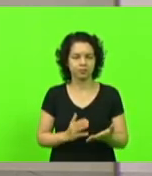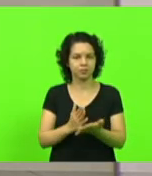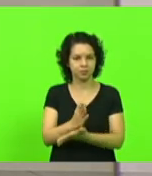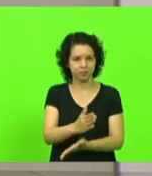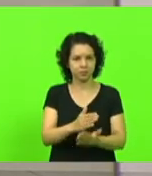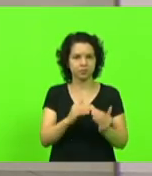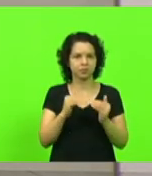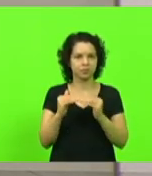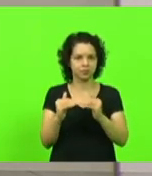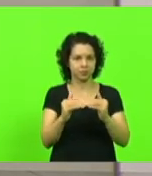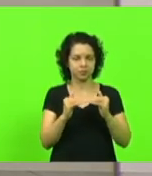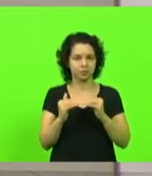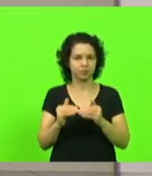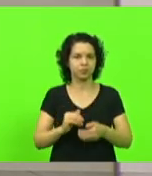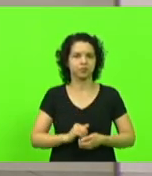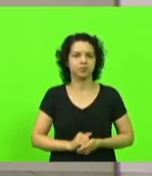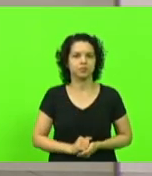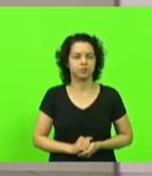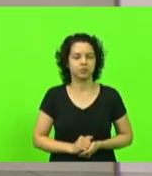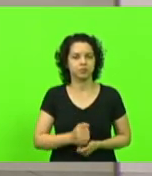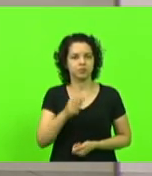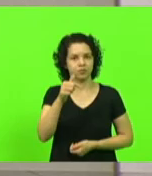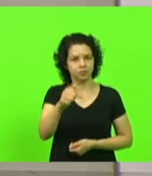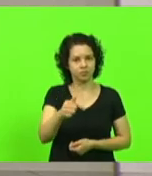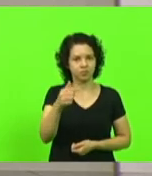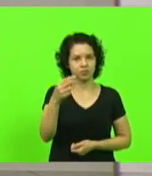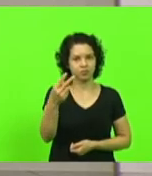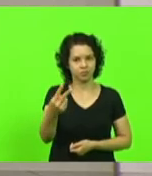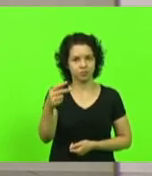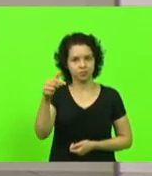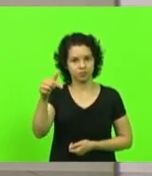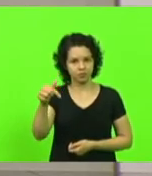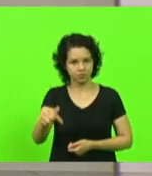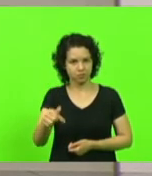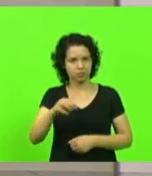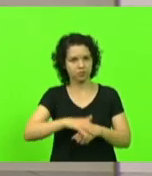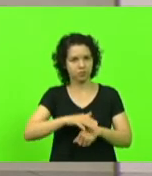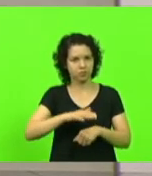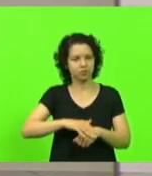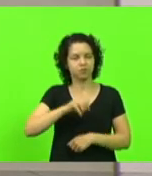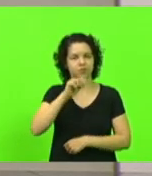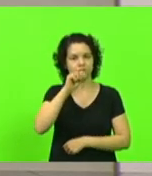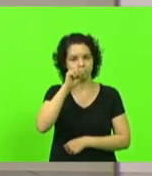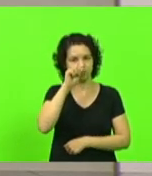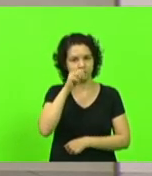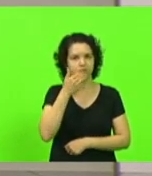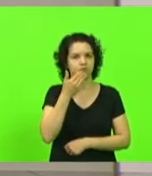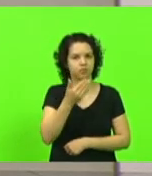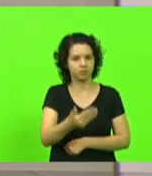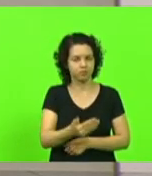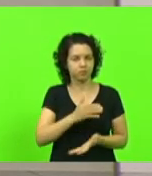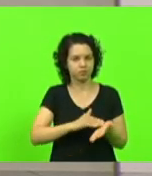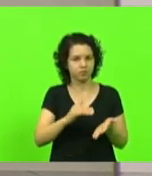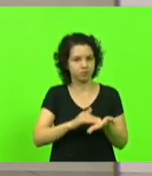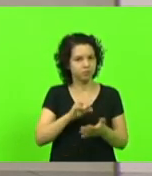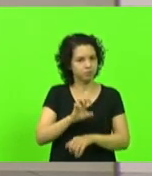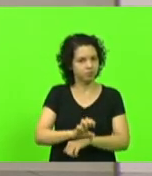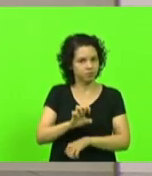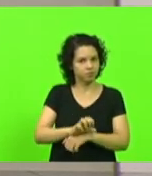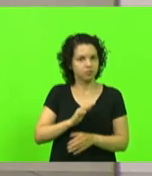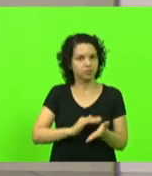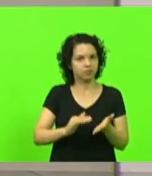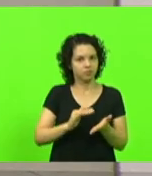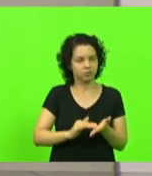por unanimidade. Pedido de informação 727, autor deputado João Amin, solicitando ao secretário de Estado da Segurança